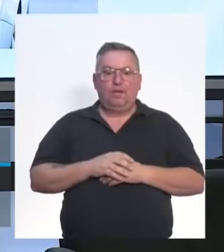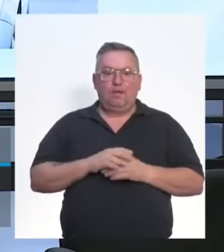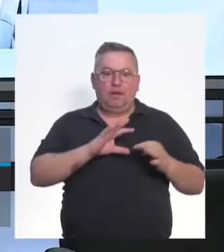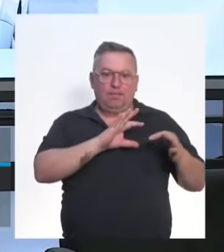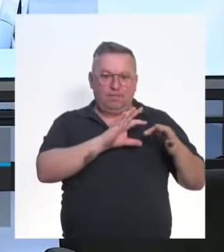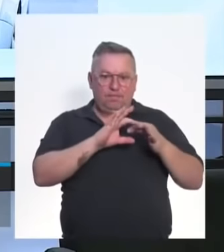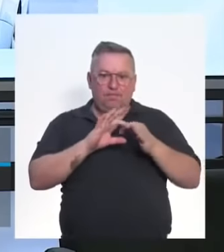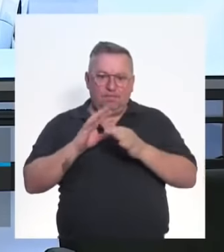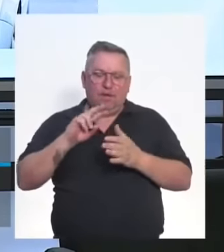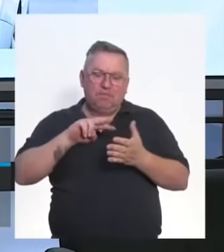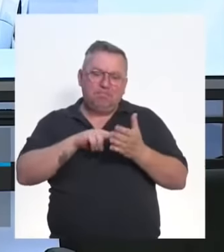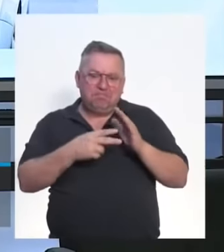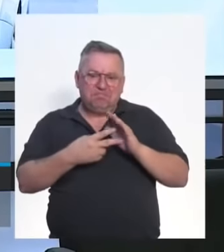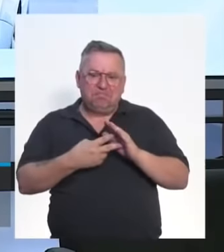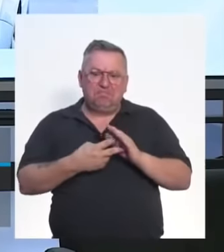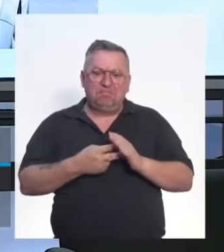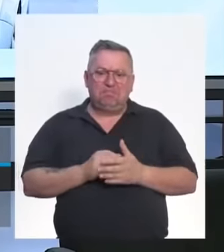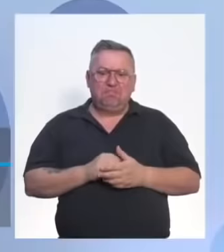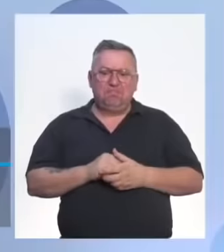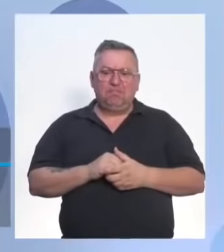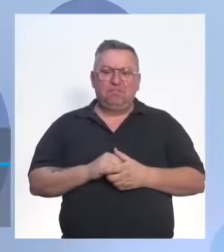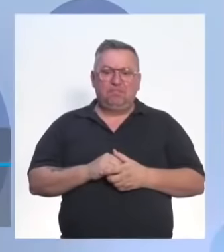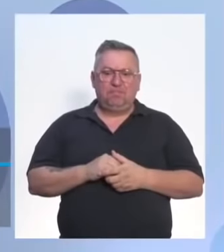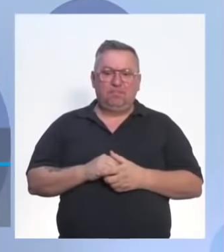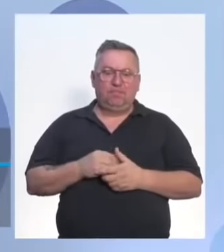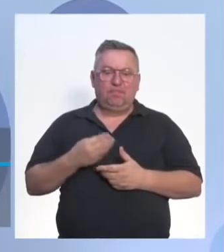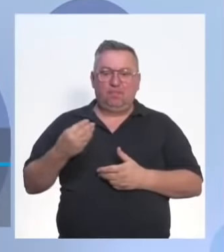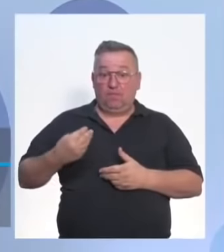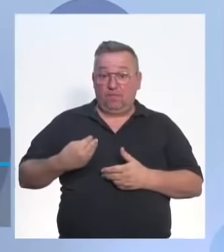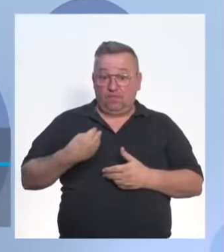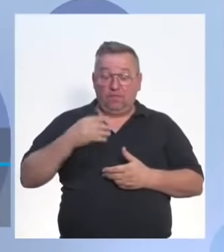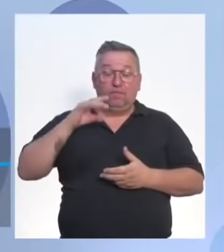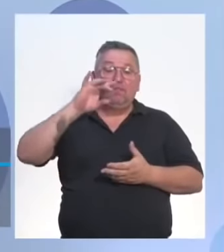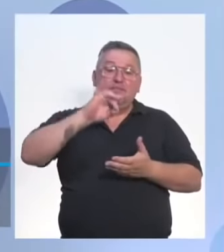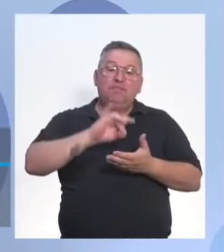Contextualizar é dar sentido, né, Jonas? Colocar na vida real,